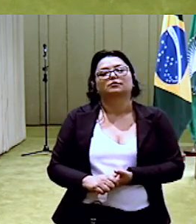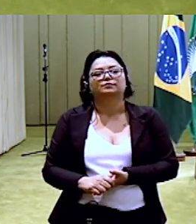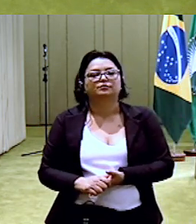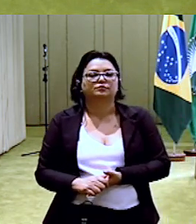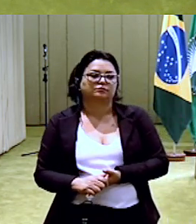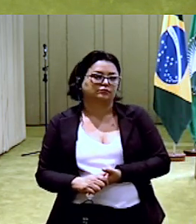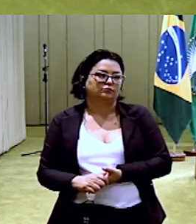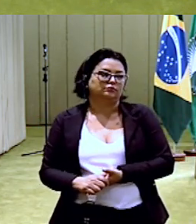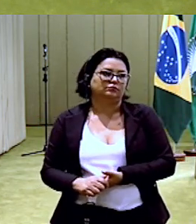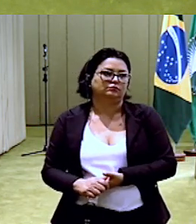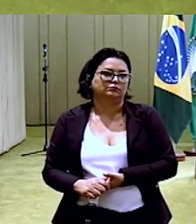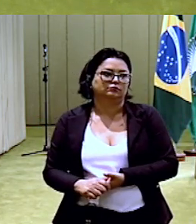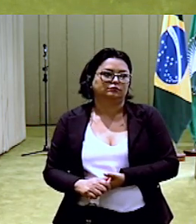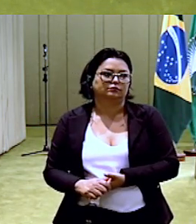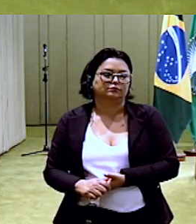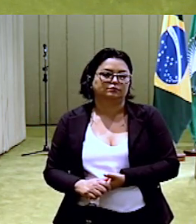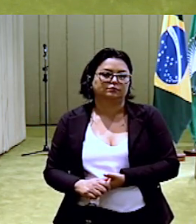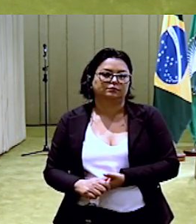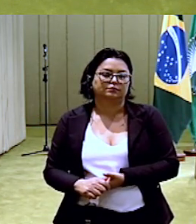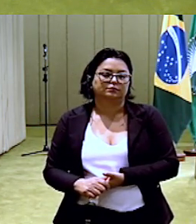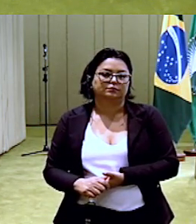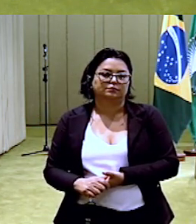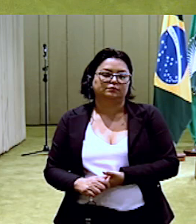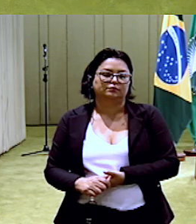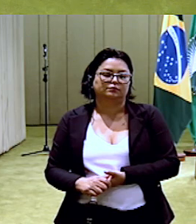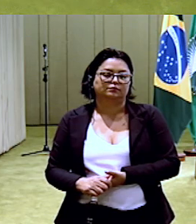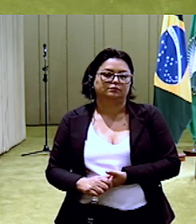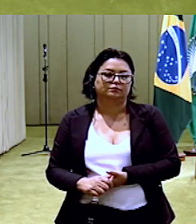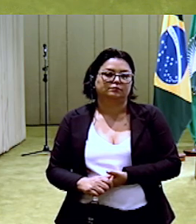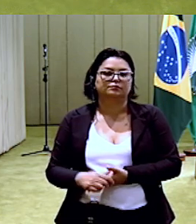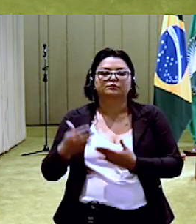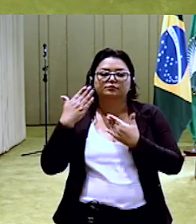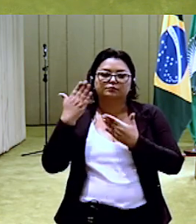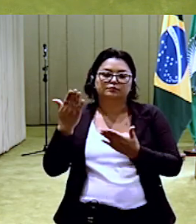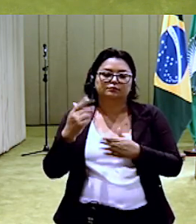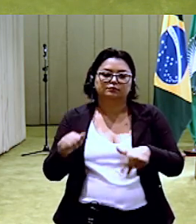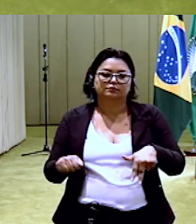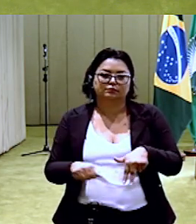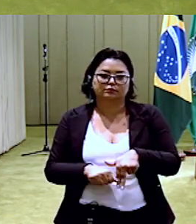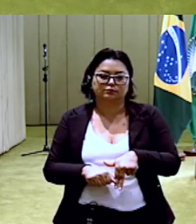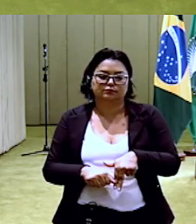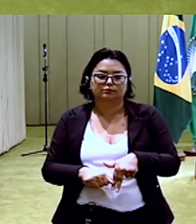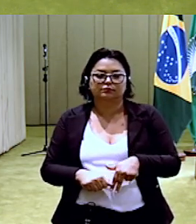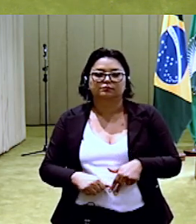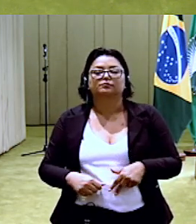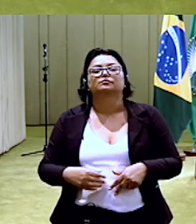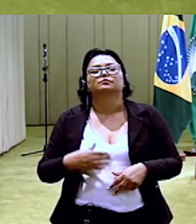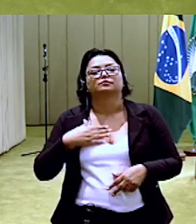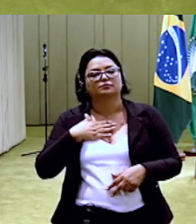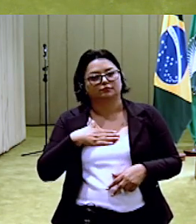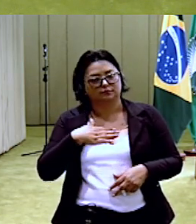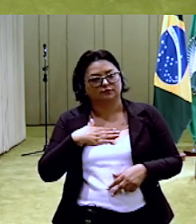financeiro e de financiamento das empresas privadas. Muito obrigado. Muito obrigada, embaixador. É uma honra fazer